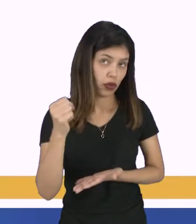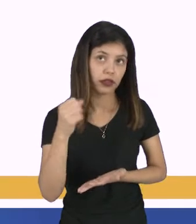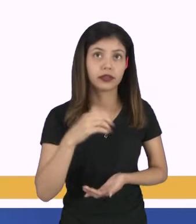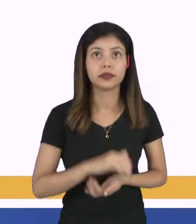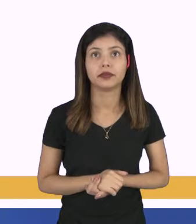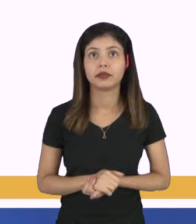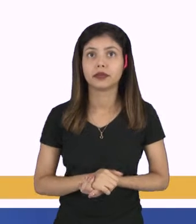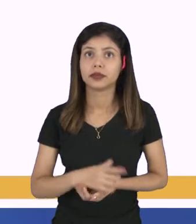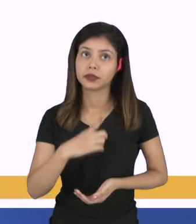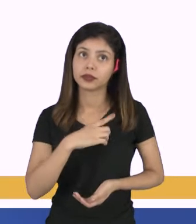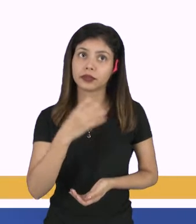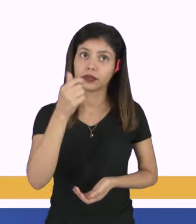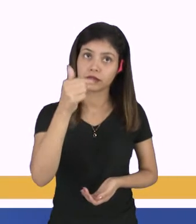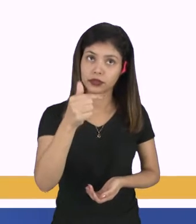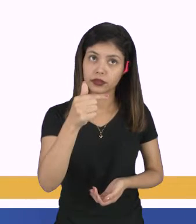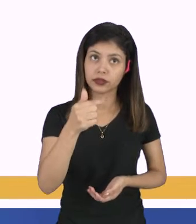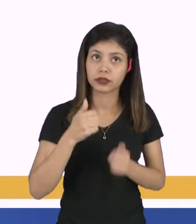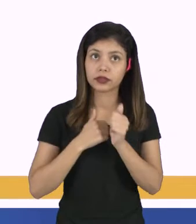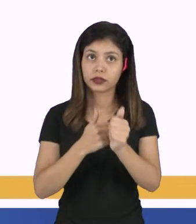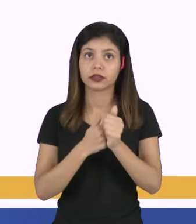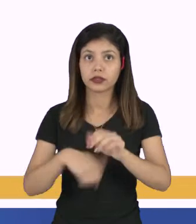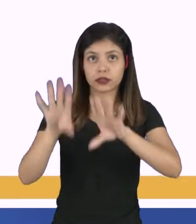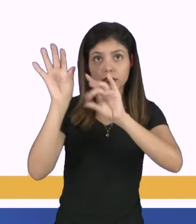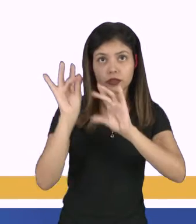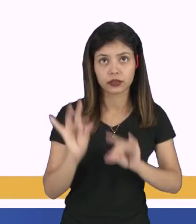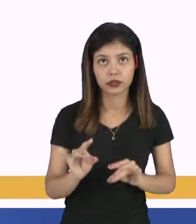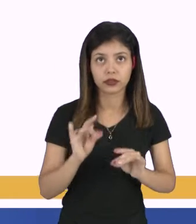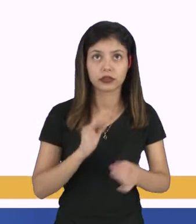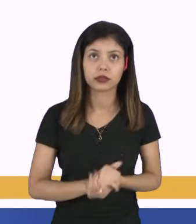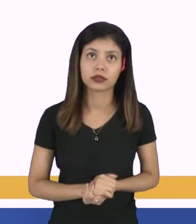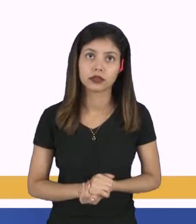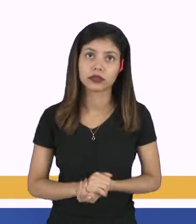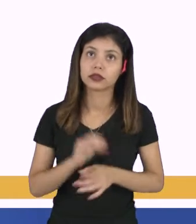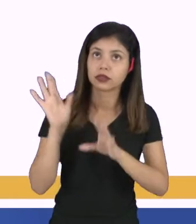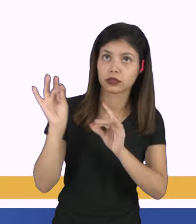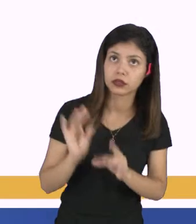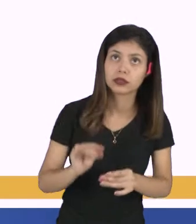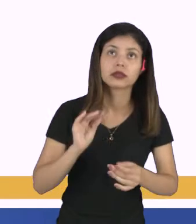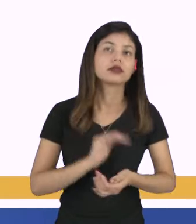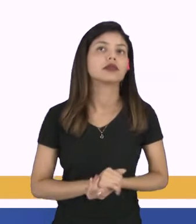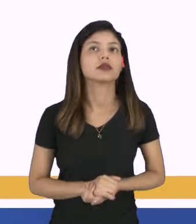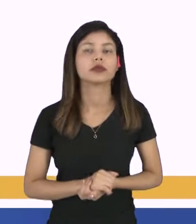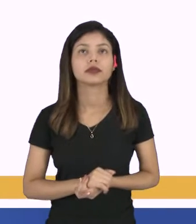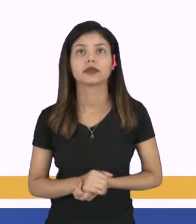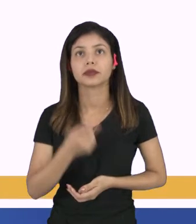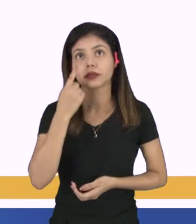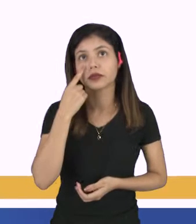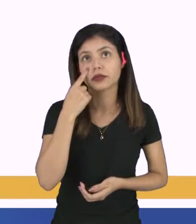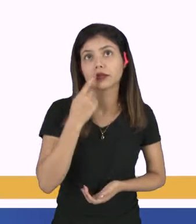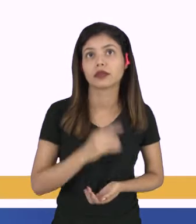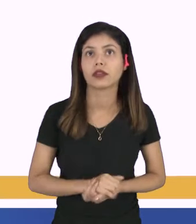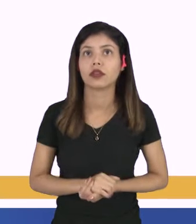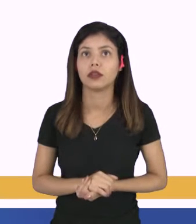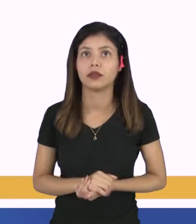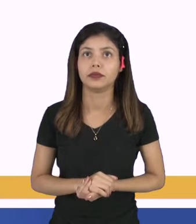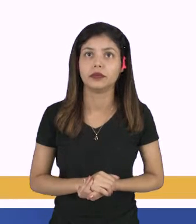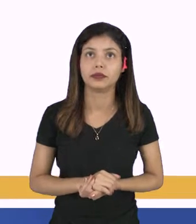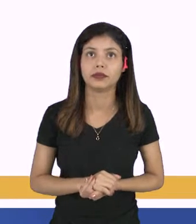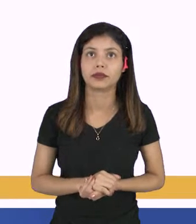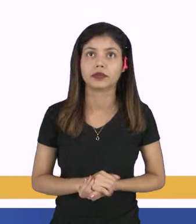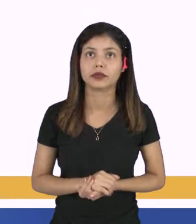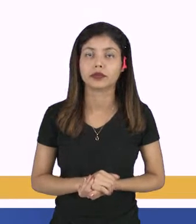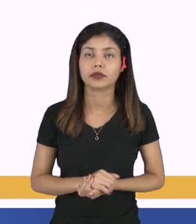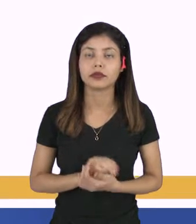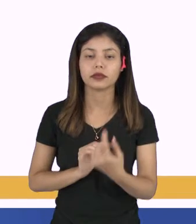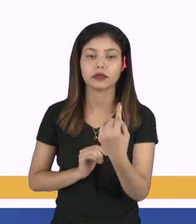8 lados, existem 7 segmentos partindo de cada vértice. Claro, gente, ó, observa.